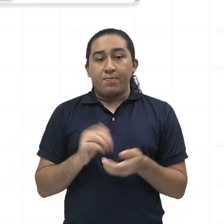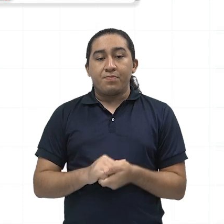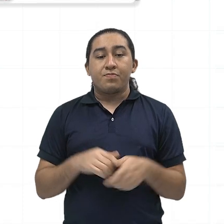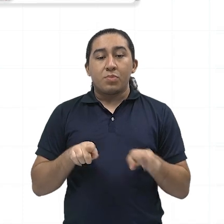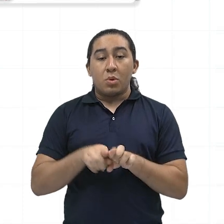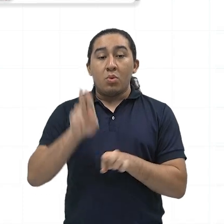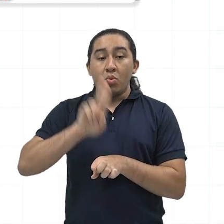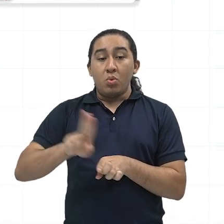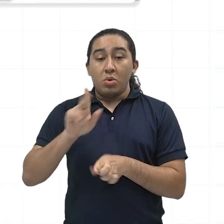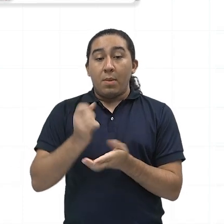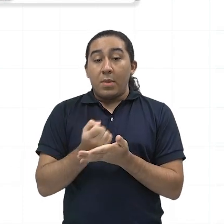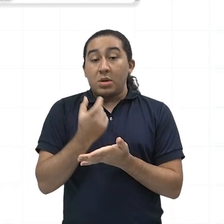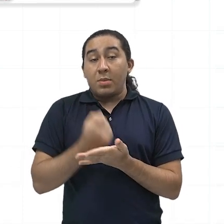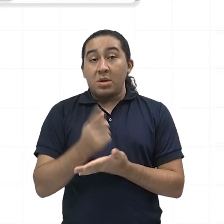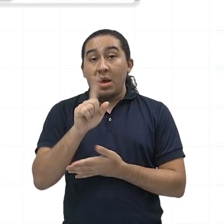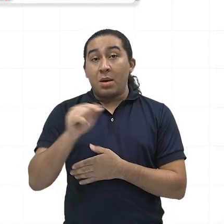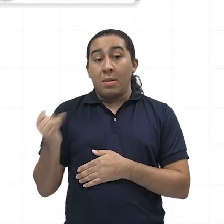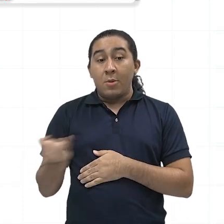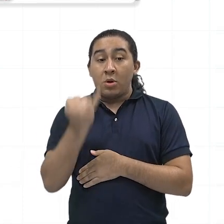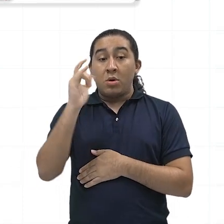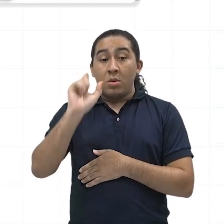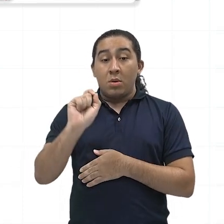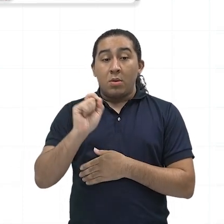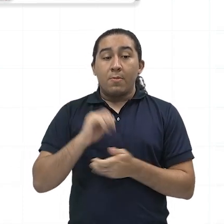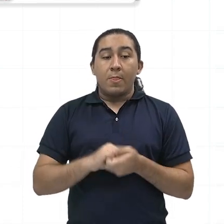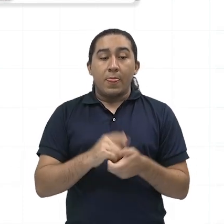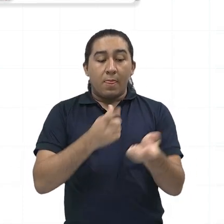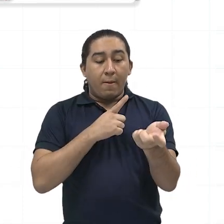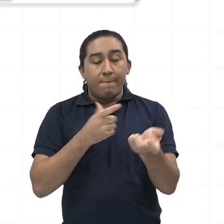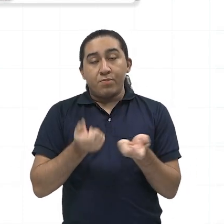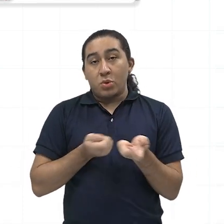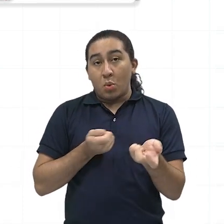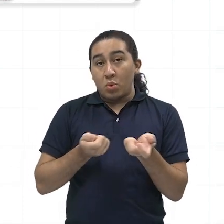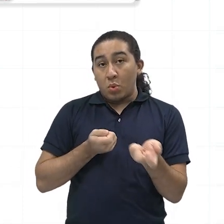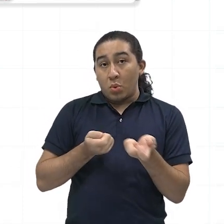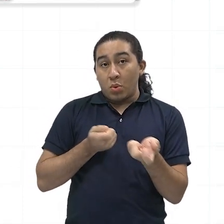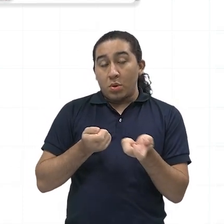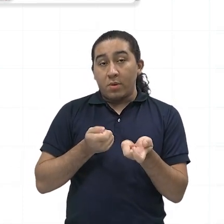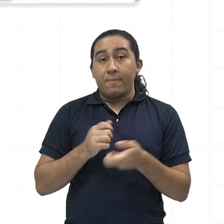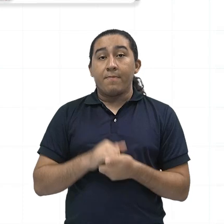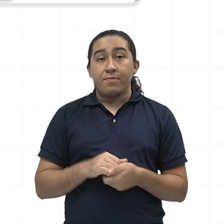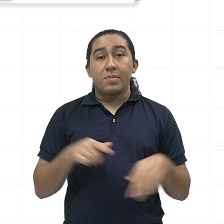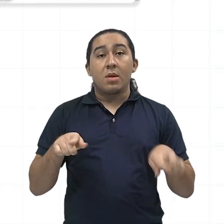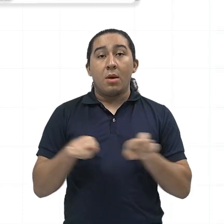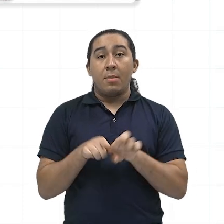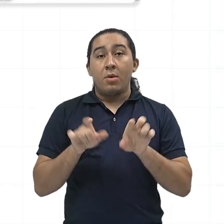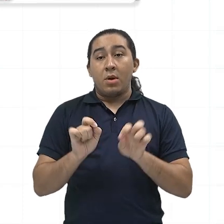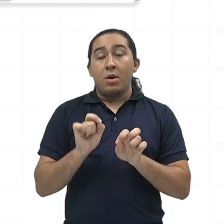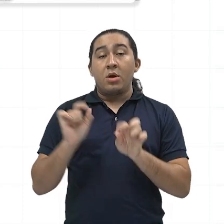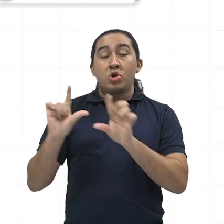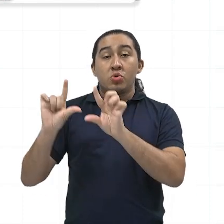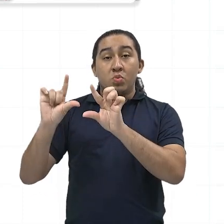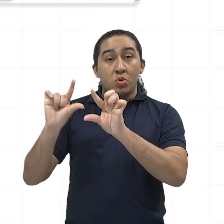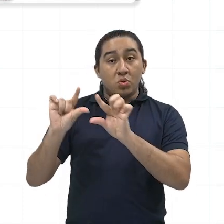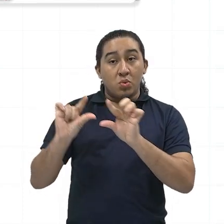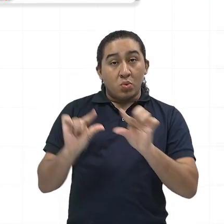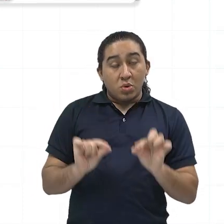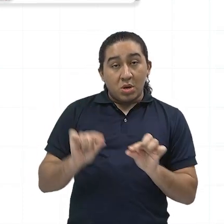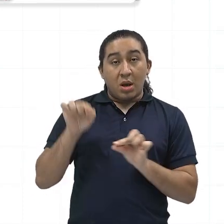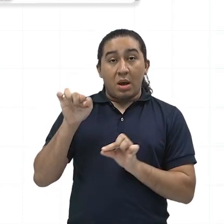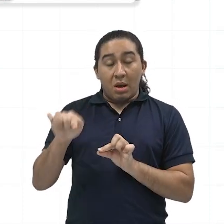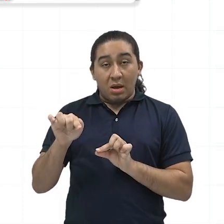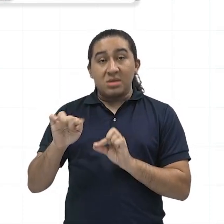desses medicamentos é importante para controlar a infecção e também para retardar a progressão